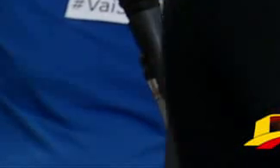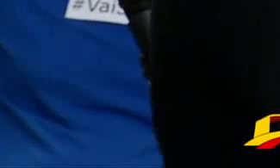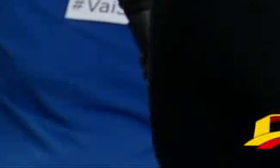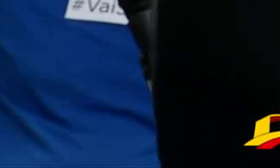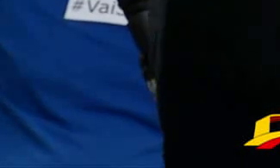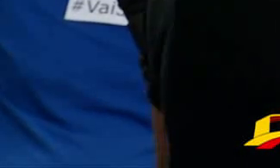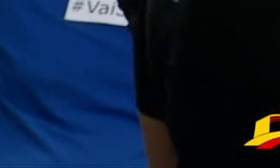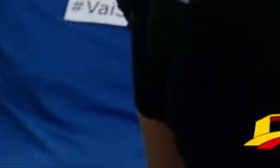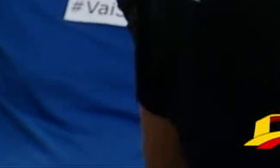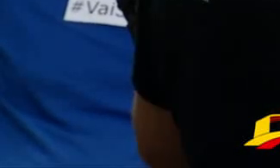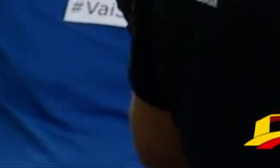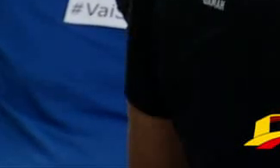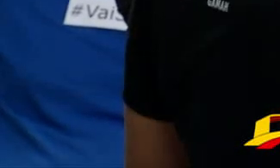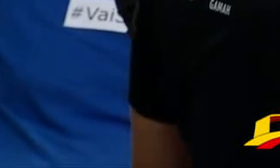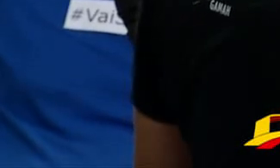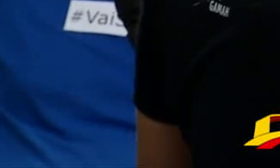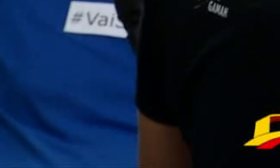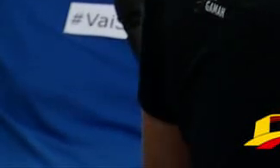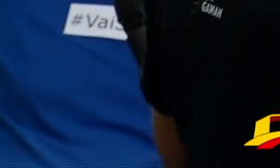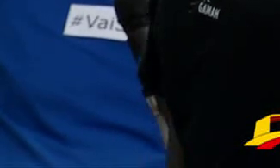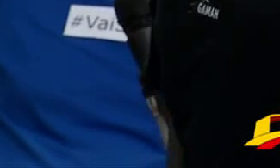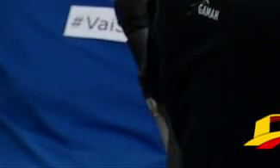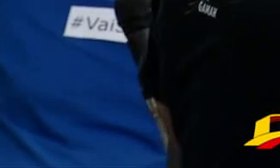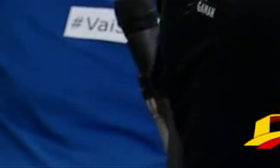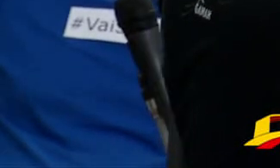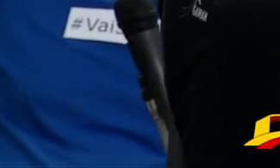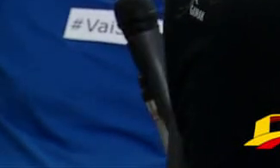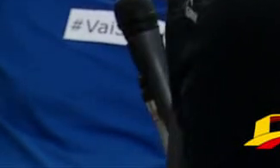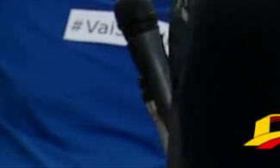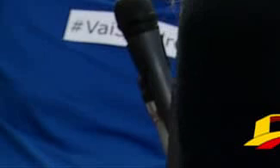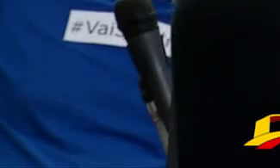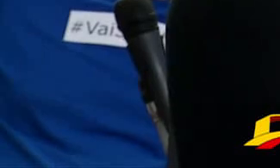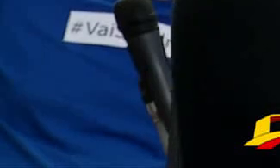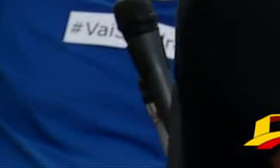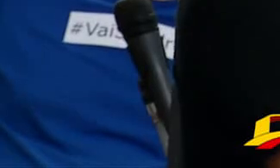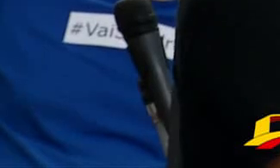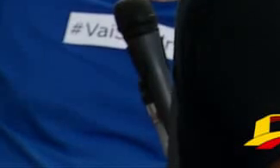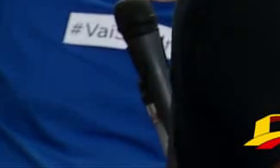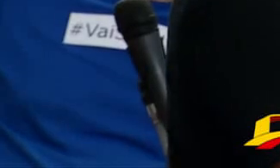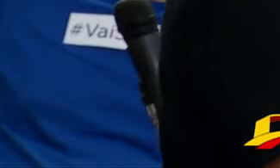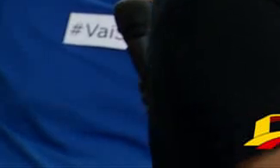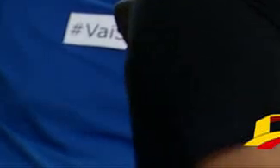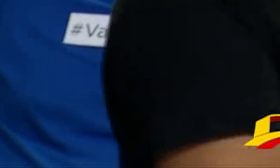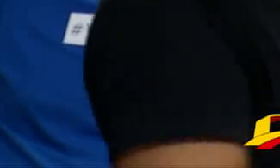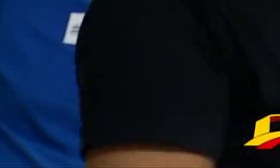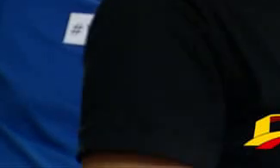os profissionais do zoológico. Nós nunca falamos mal do zoológico.